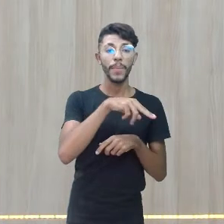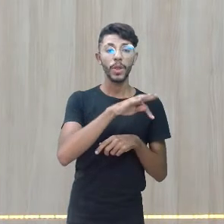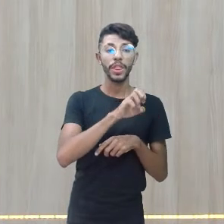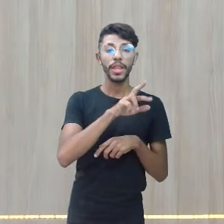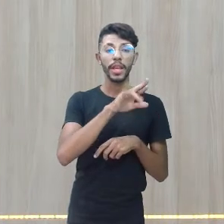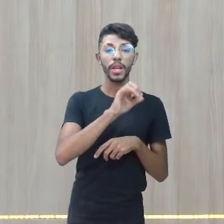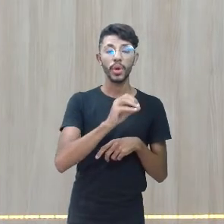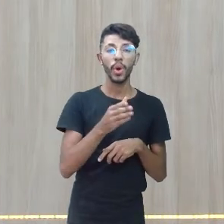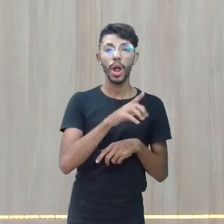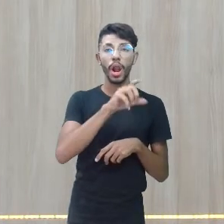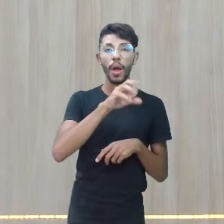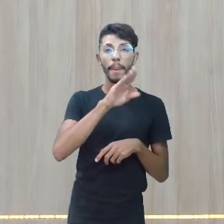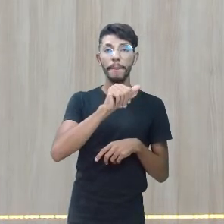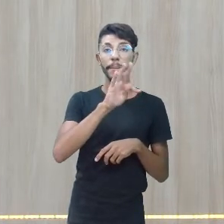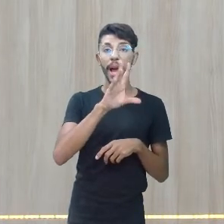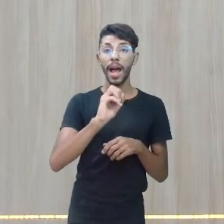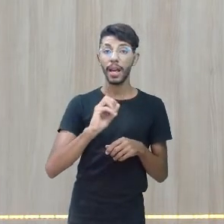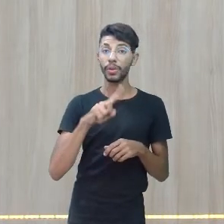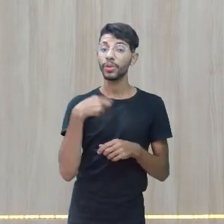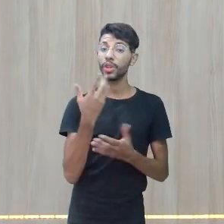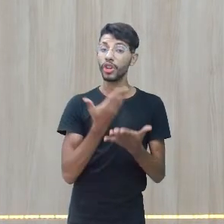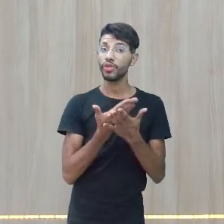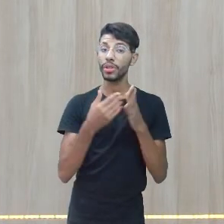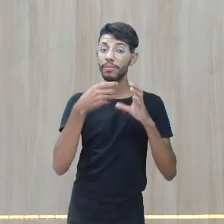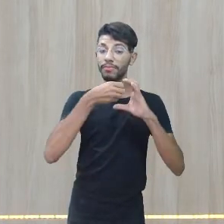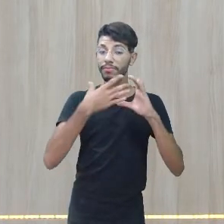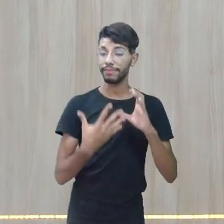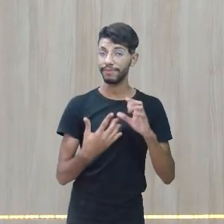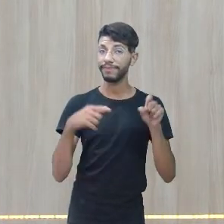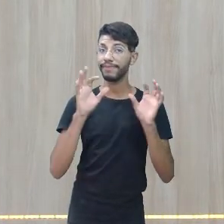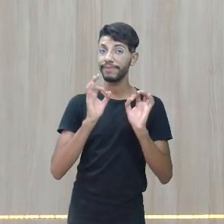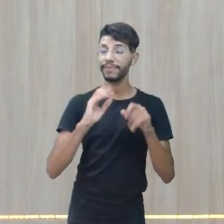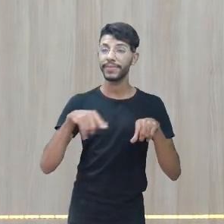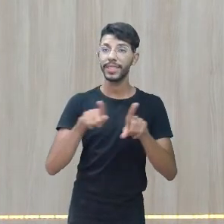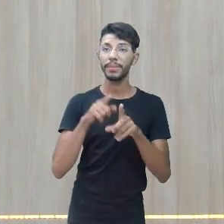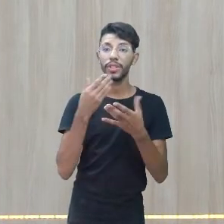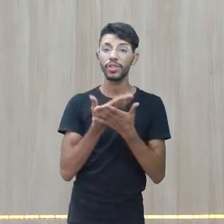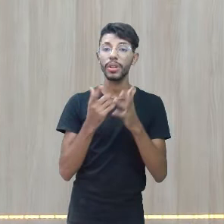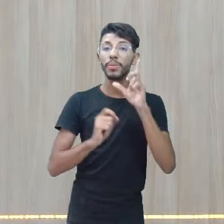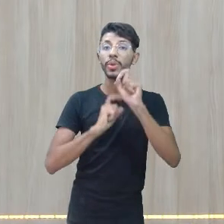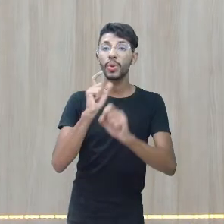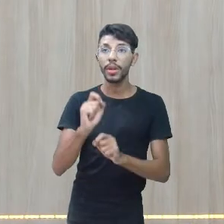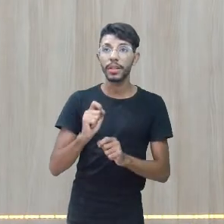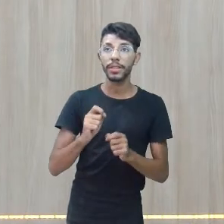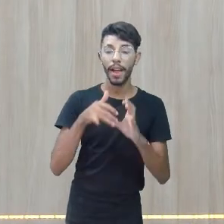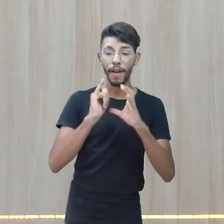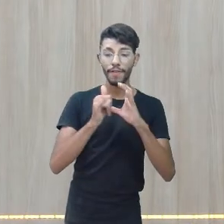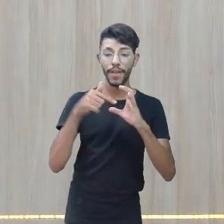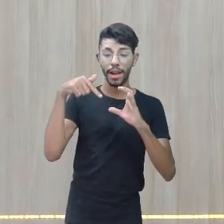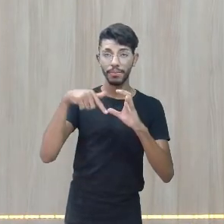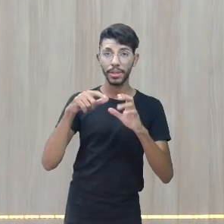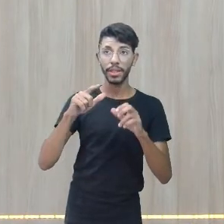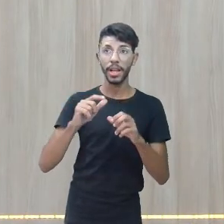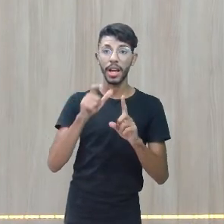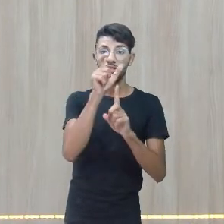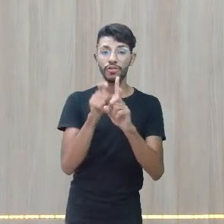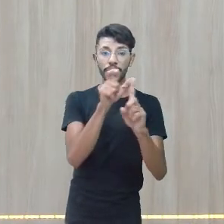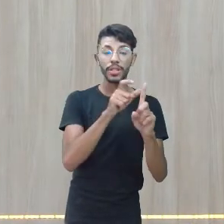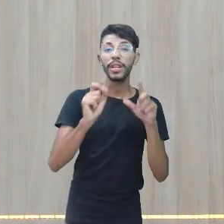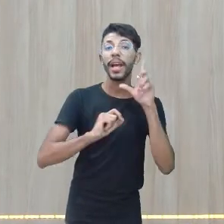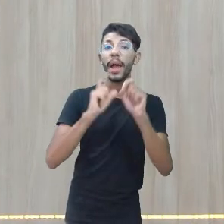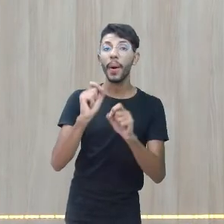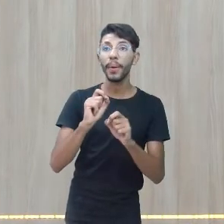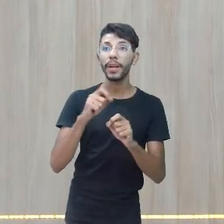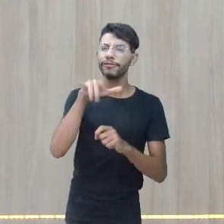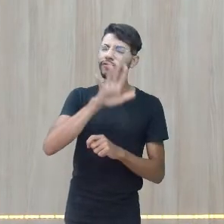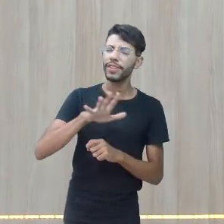é? Vimos as características, vimos que nestas fábulas, geralmente os personagens são os